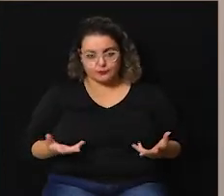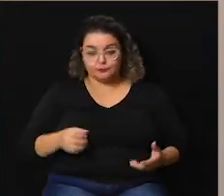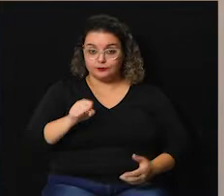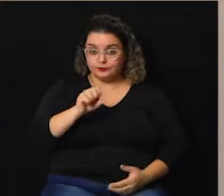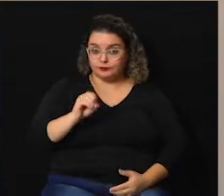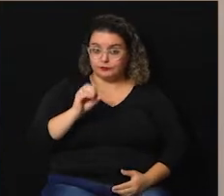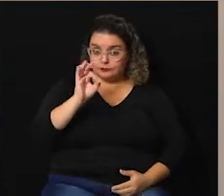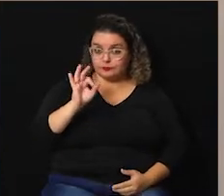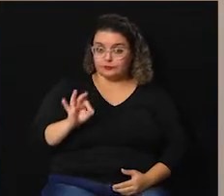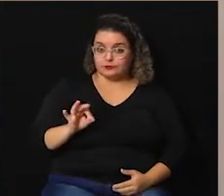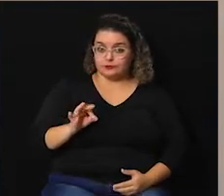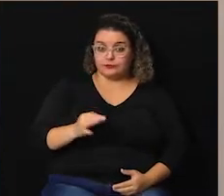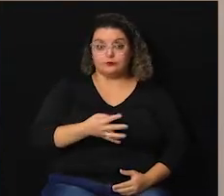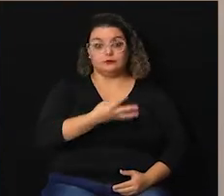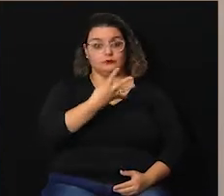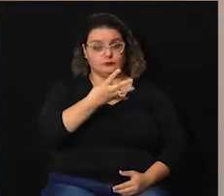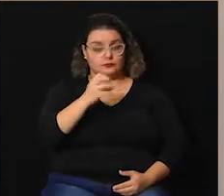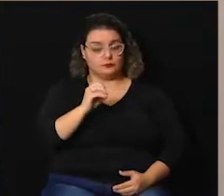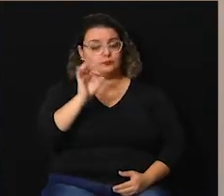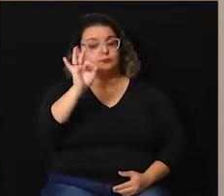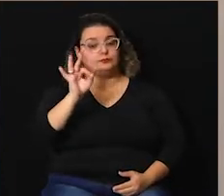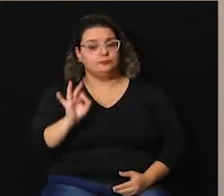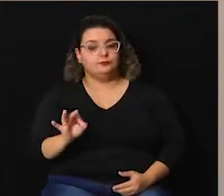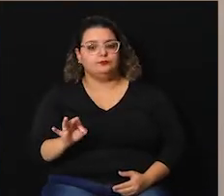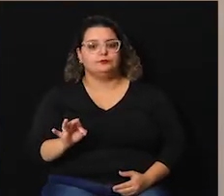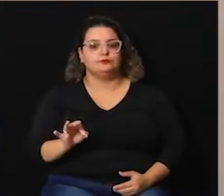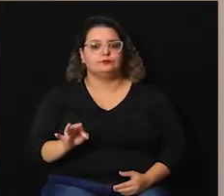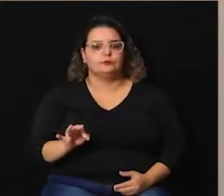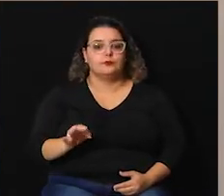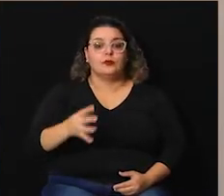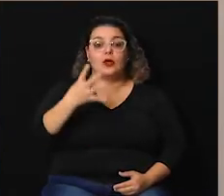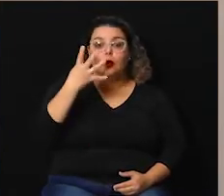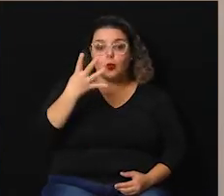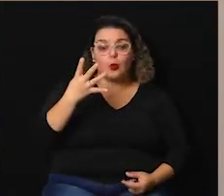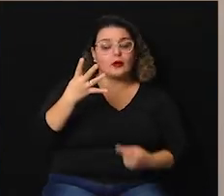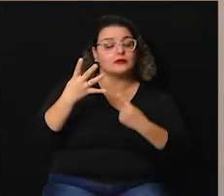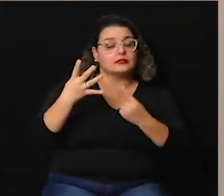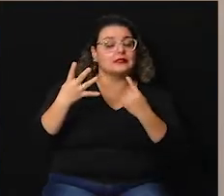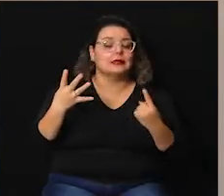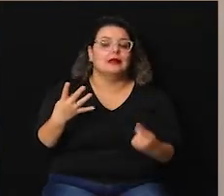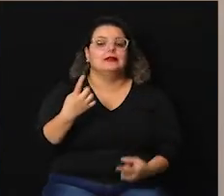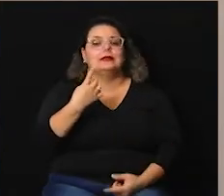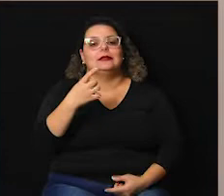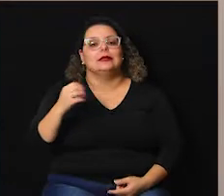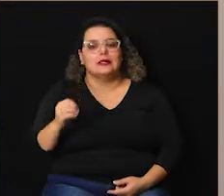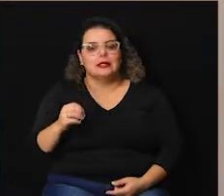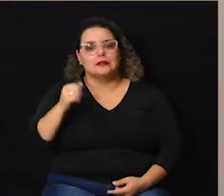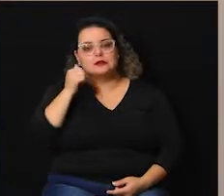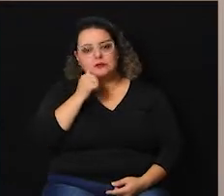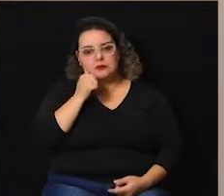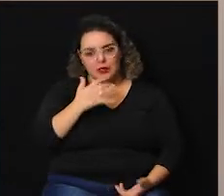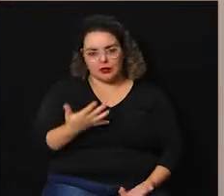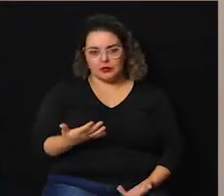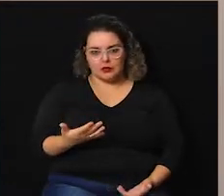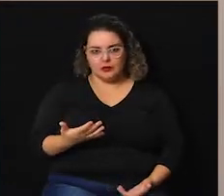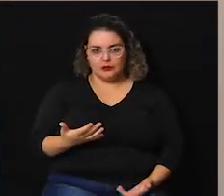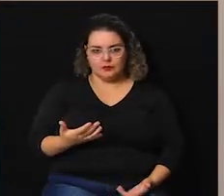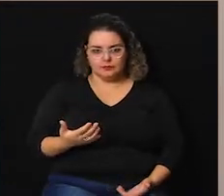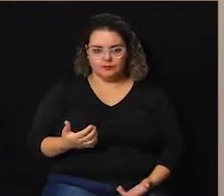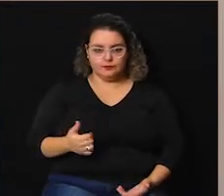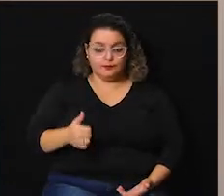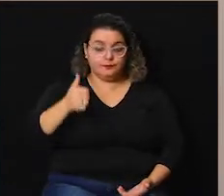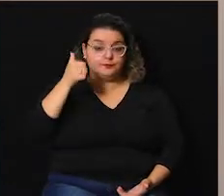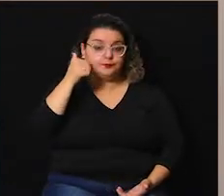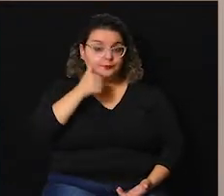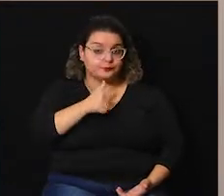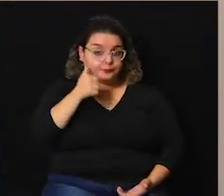E 40% das mulheres, 4 em cada 10 mulheres. Agora, veja que o número de mulheres está